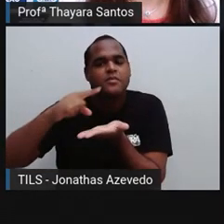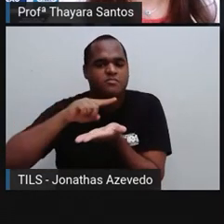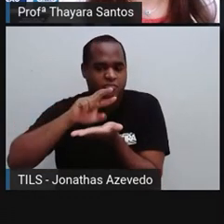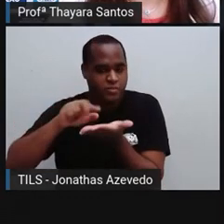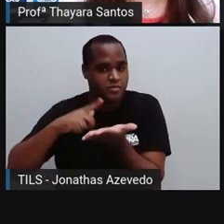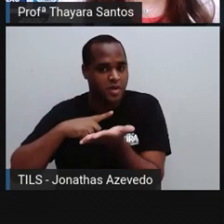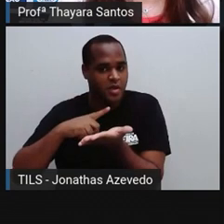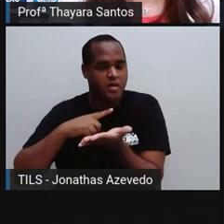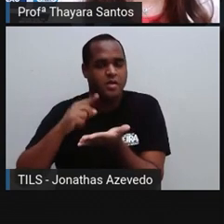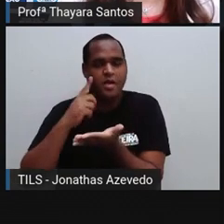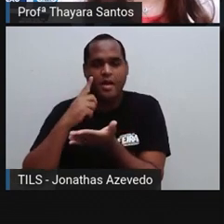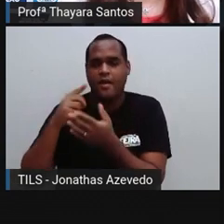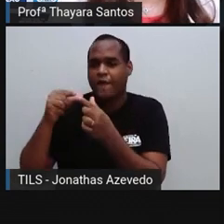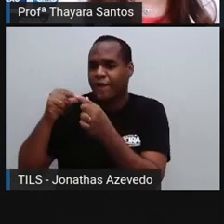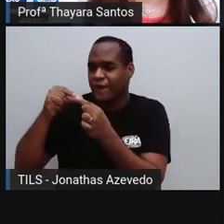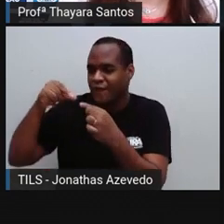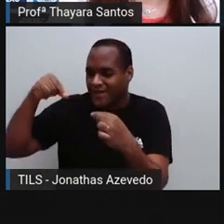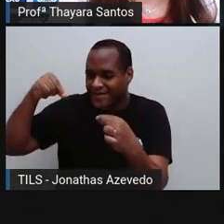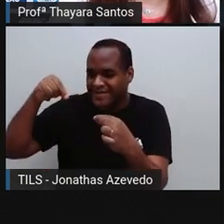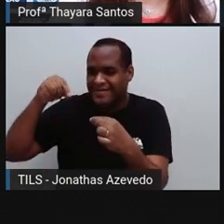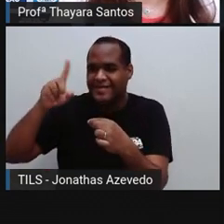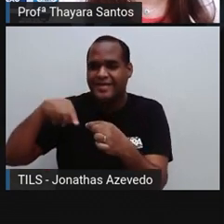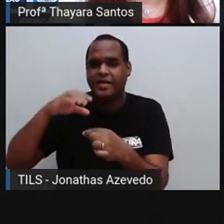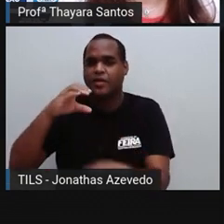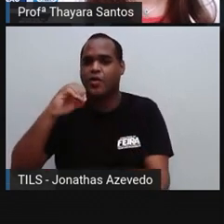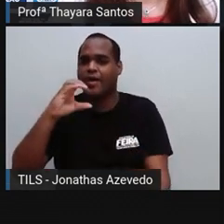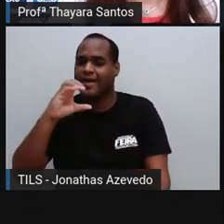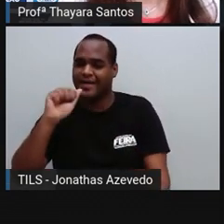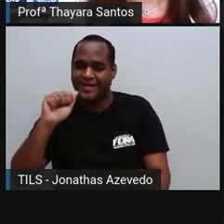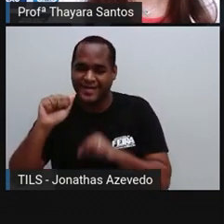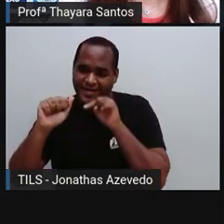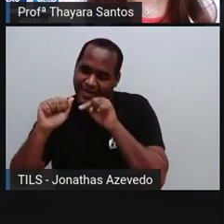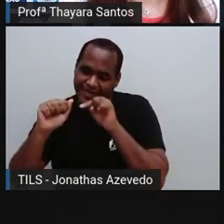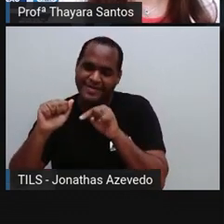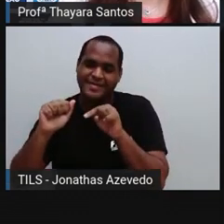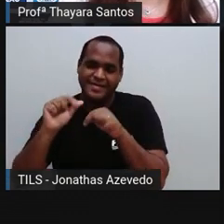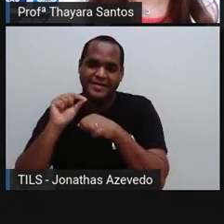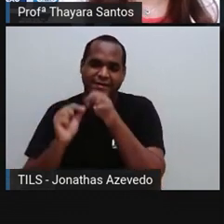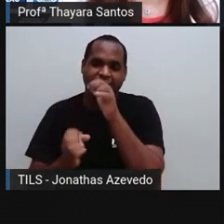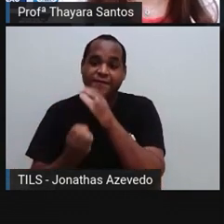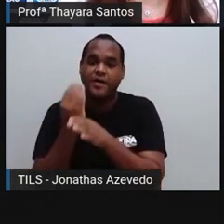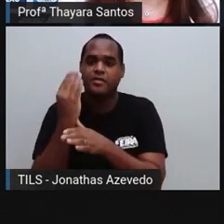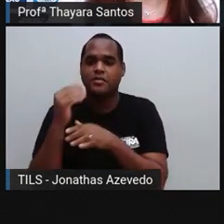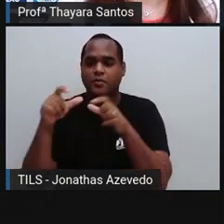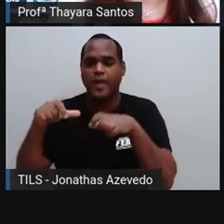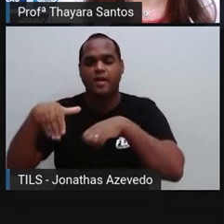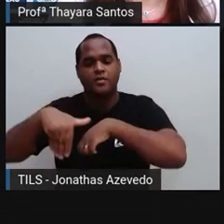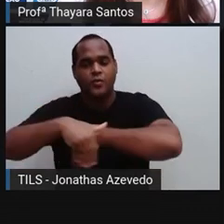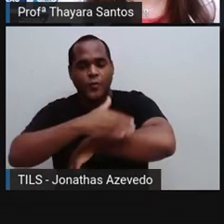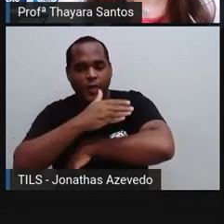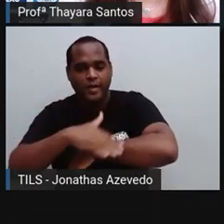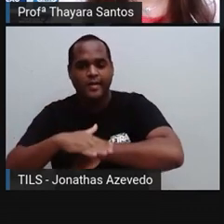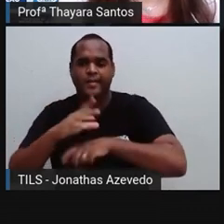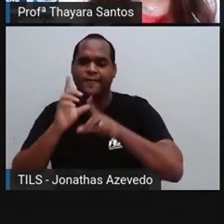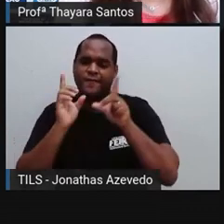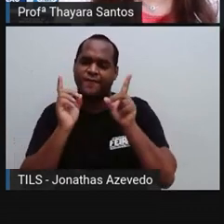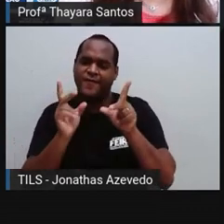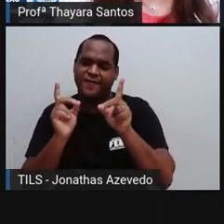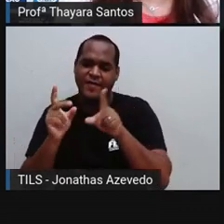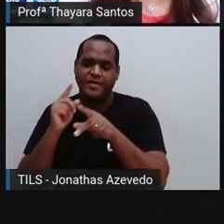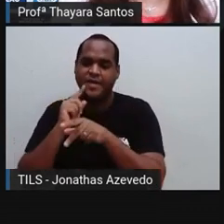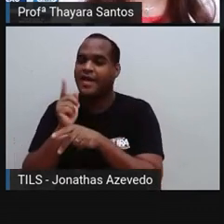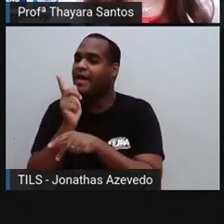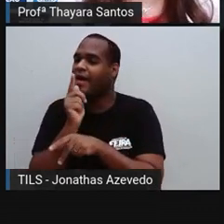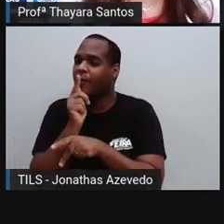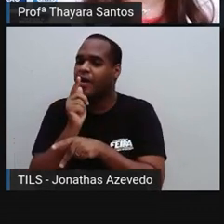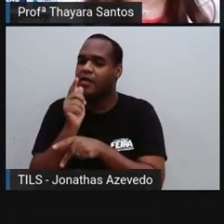Ela é extraída das folhas de uma planta que é chamada de coca, e na rua ela pode ser comercializada diluída na